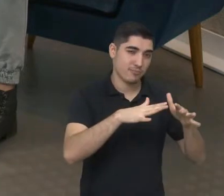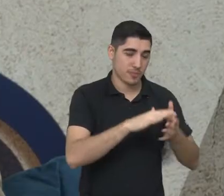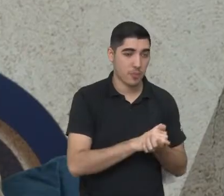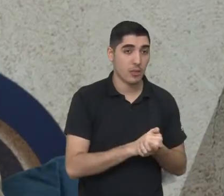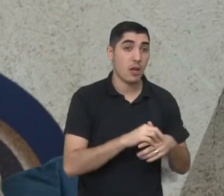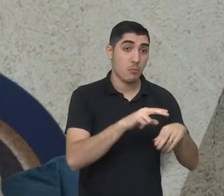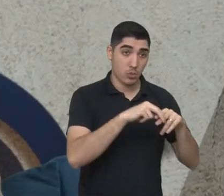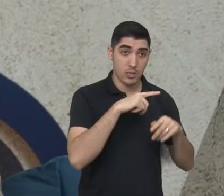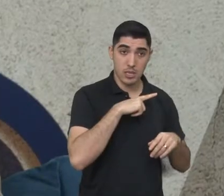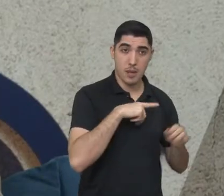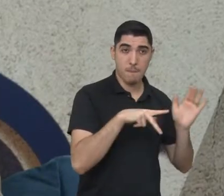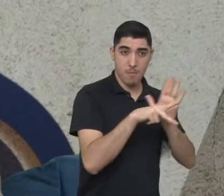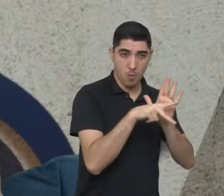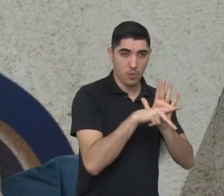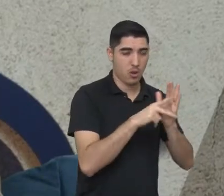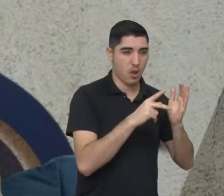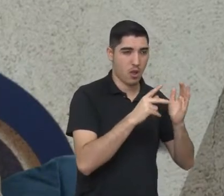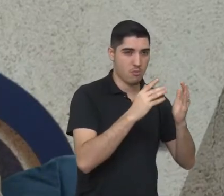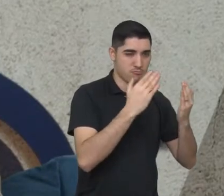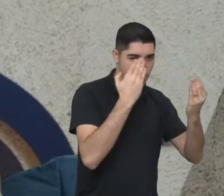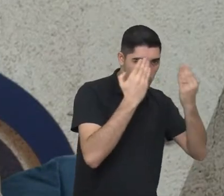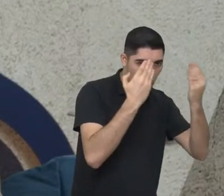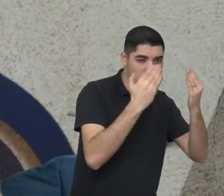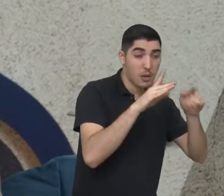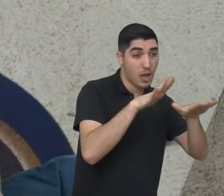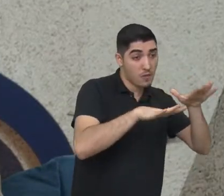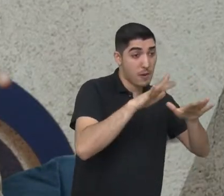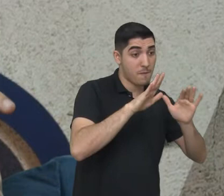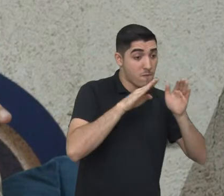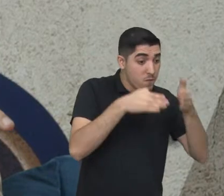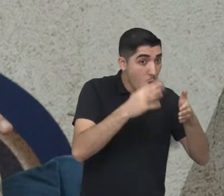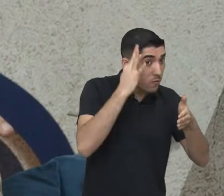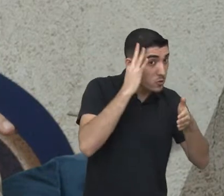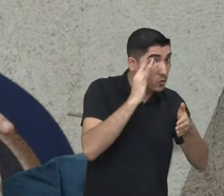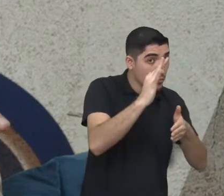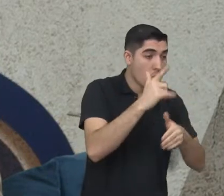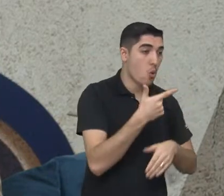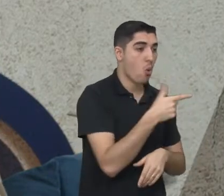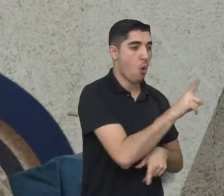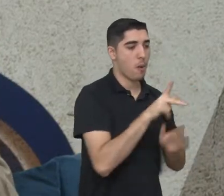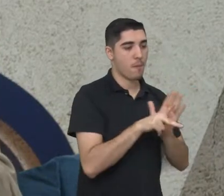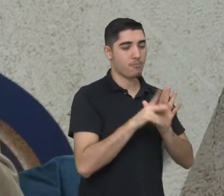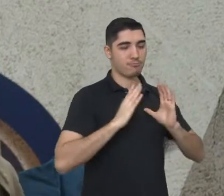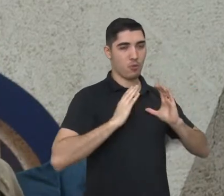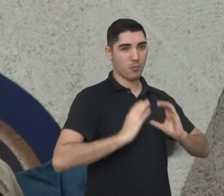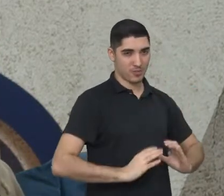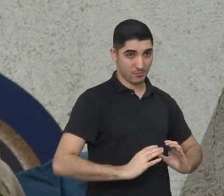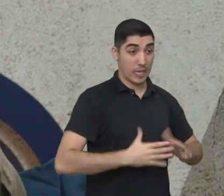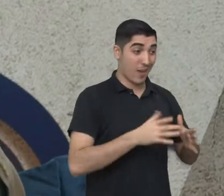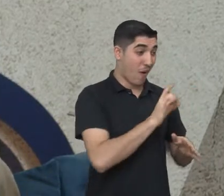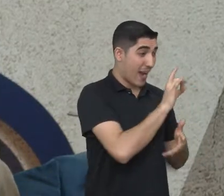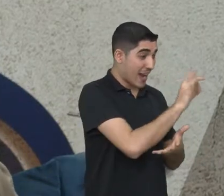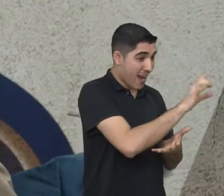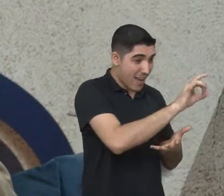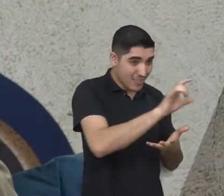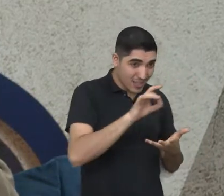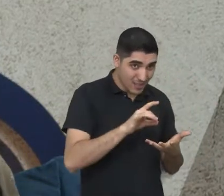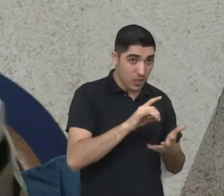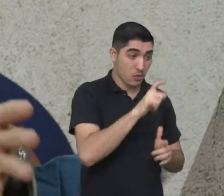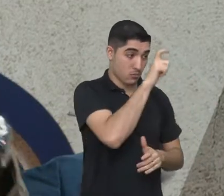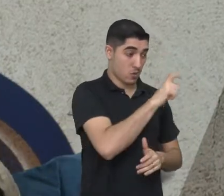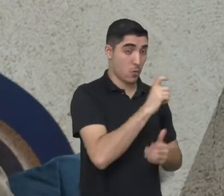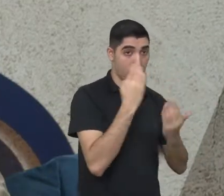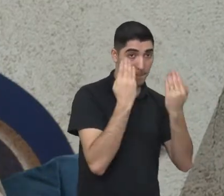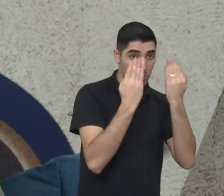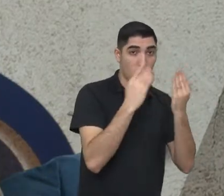Então temos linhas na psicologia que são mais filosóficas, temos linhas que são comportamentais. E aí cada linha, o psicólogo ele usa